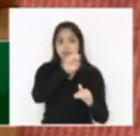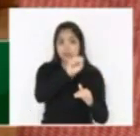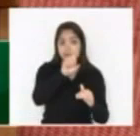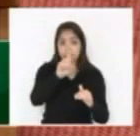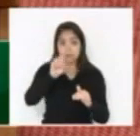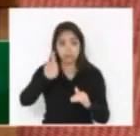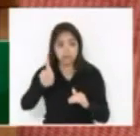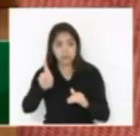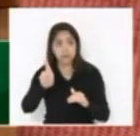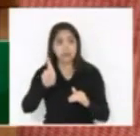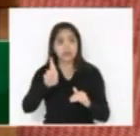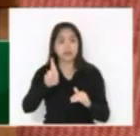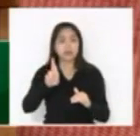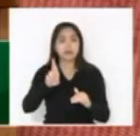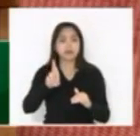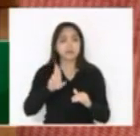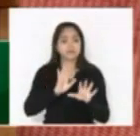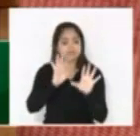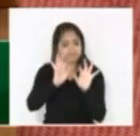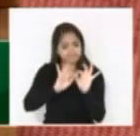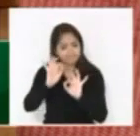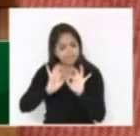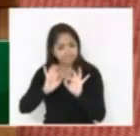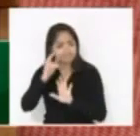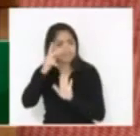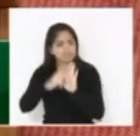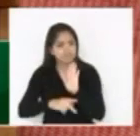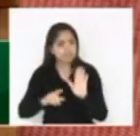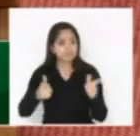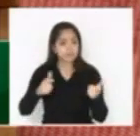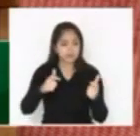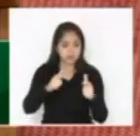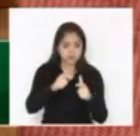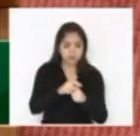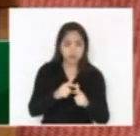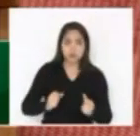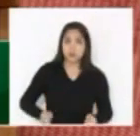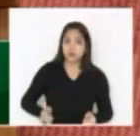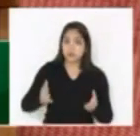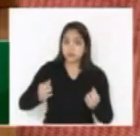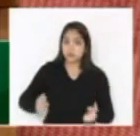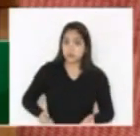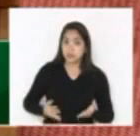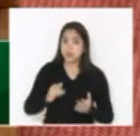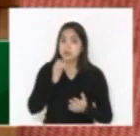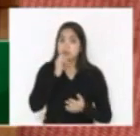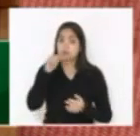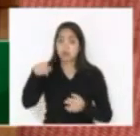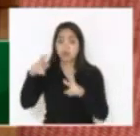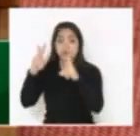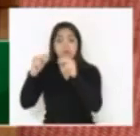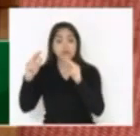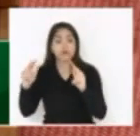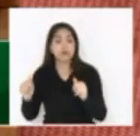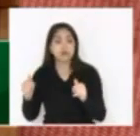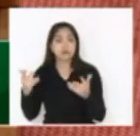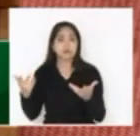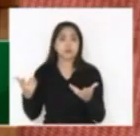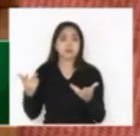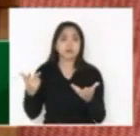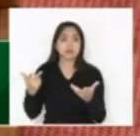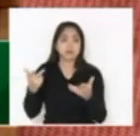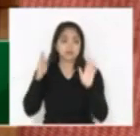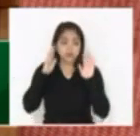está sendo feito todo o projeto. Então, diminuindo as despesas aqui em Florianópolis. Aí, se vir concentrar tudo